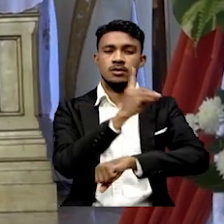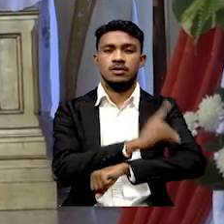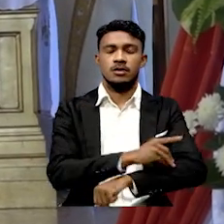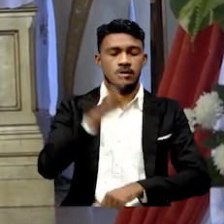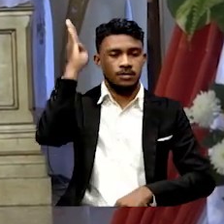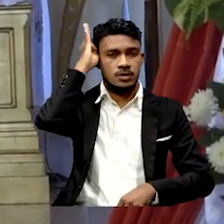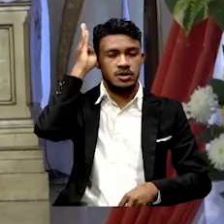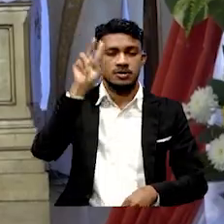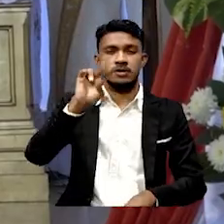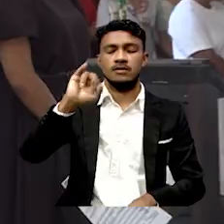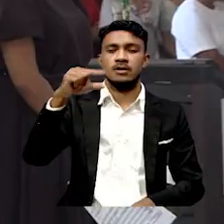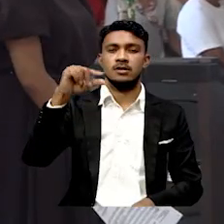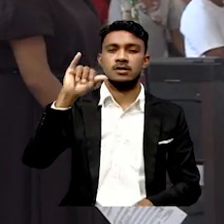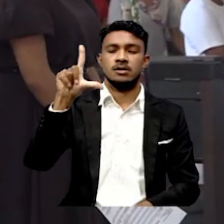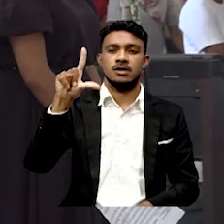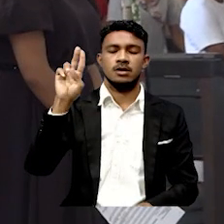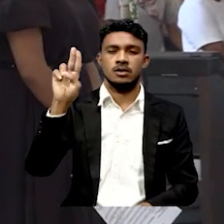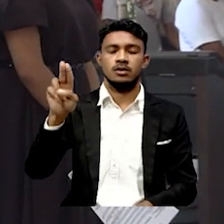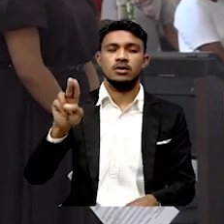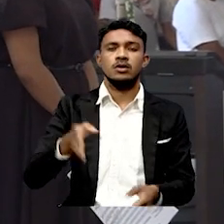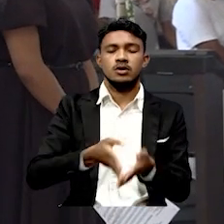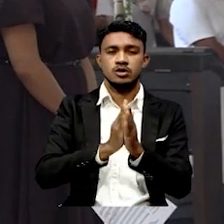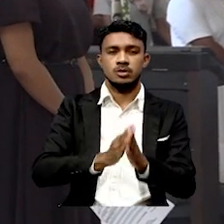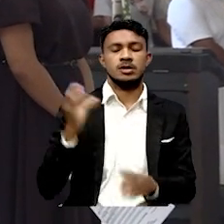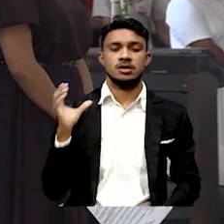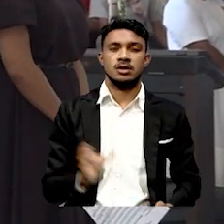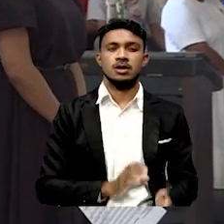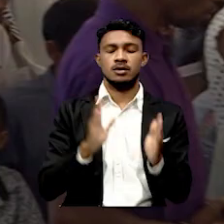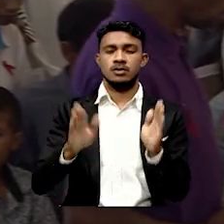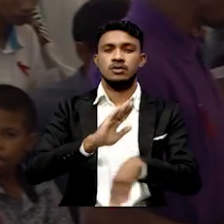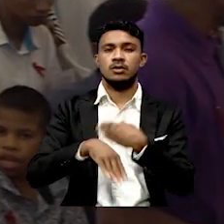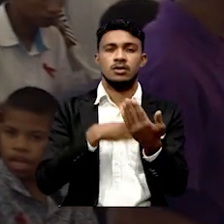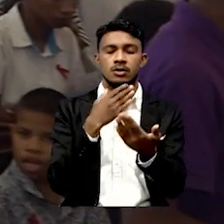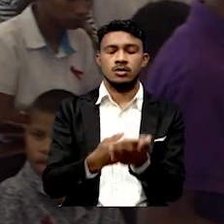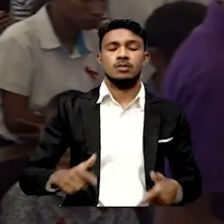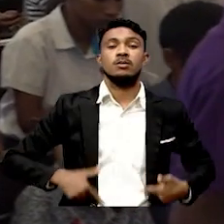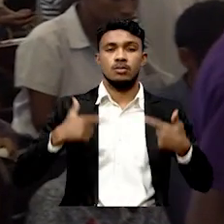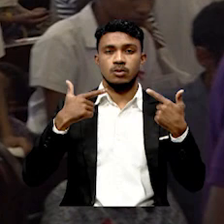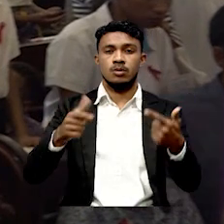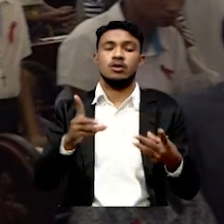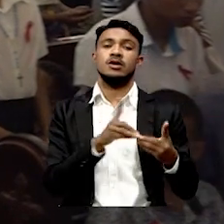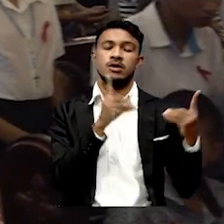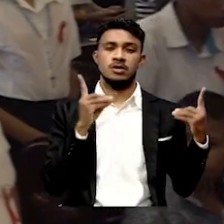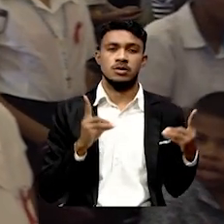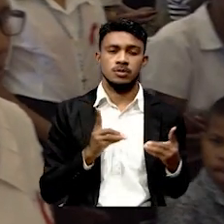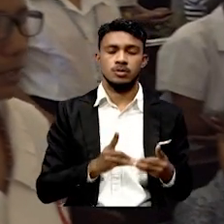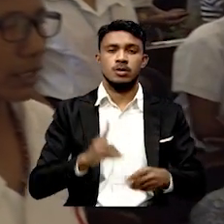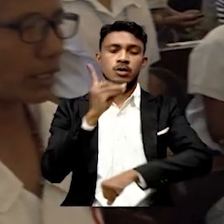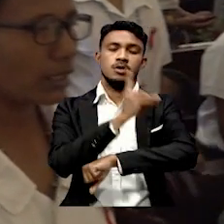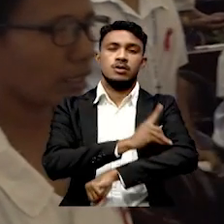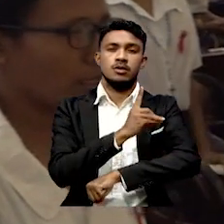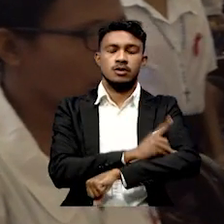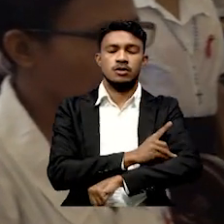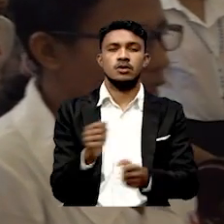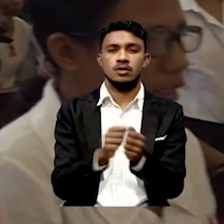Arcebispo Dom Virgílio Mos continua justo basrani sira atu mori sadumi malu hodi habot liutan domin iha mori sloloron ho ema